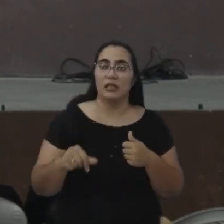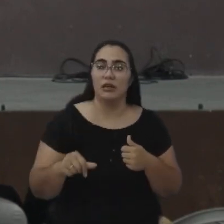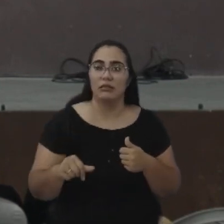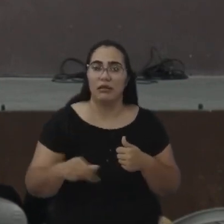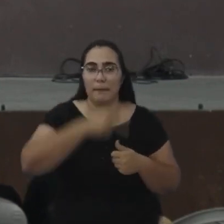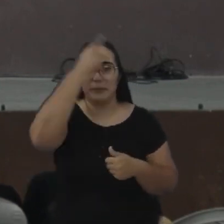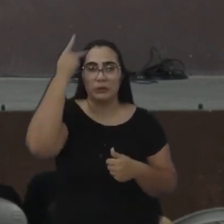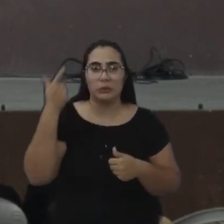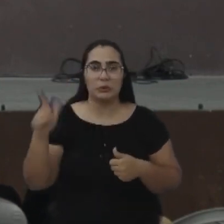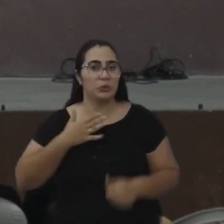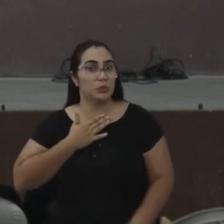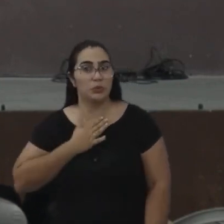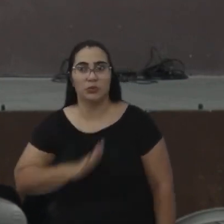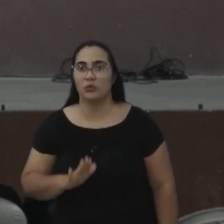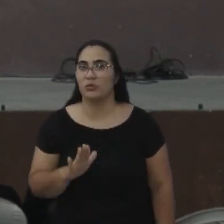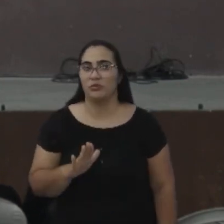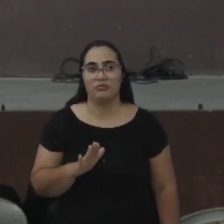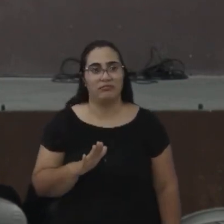do apodrecimento.